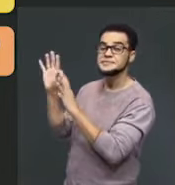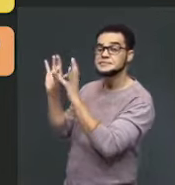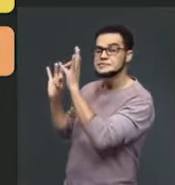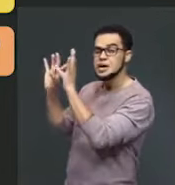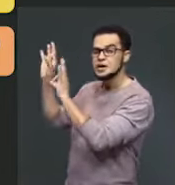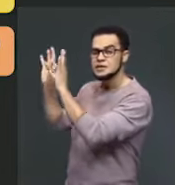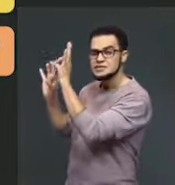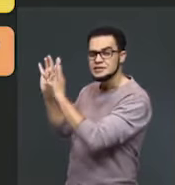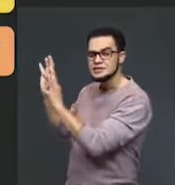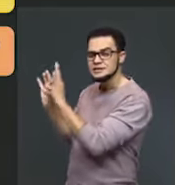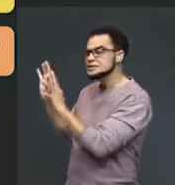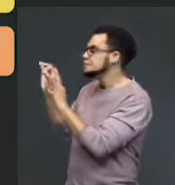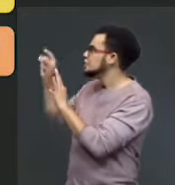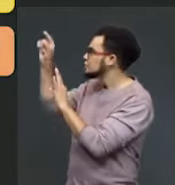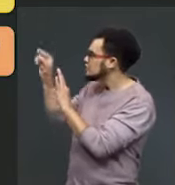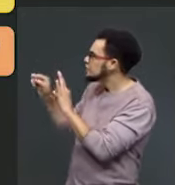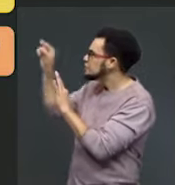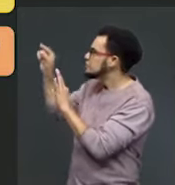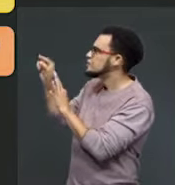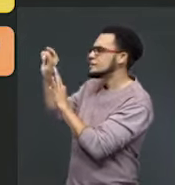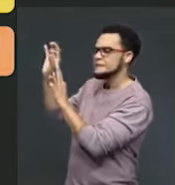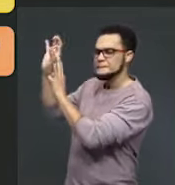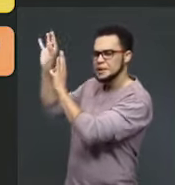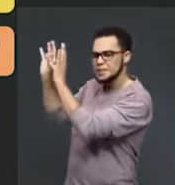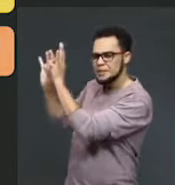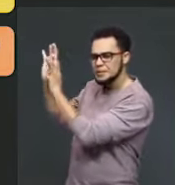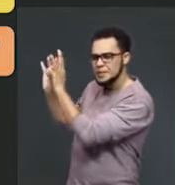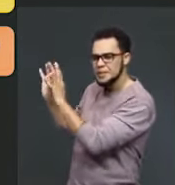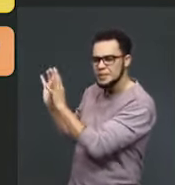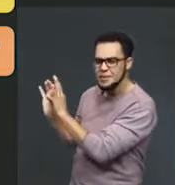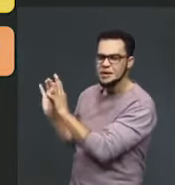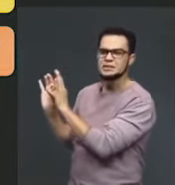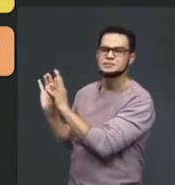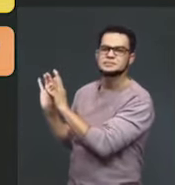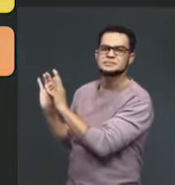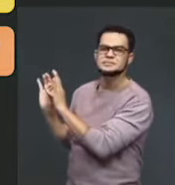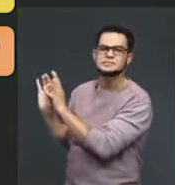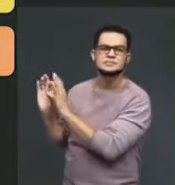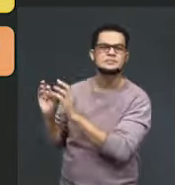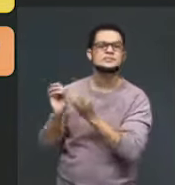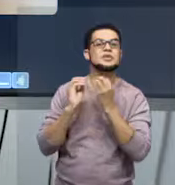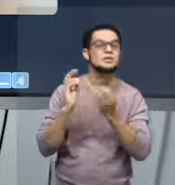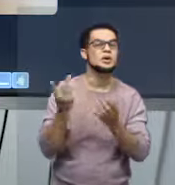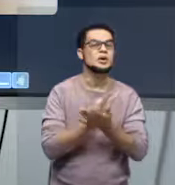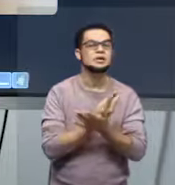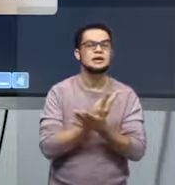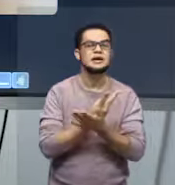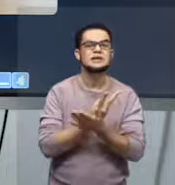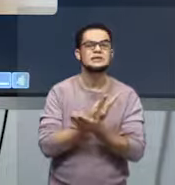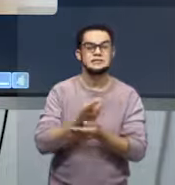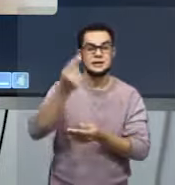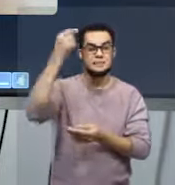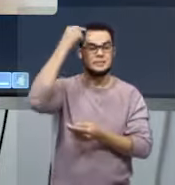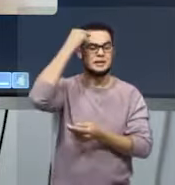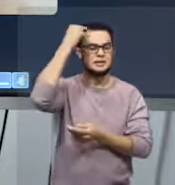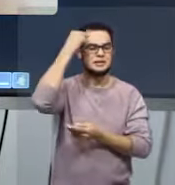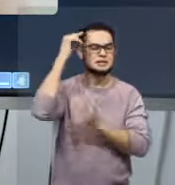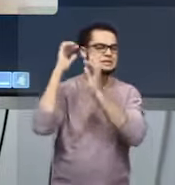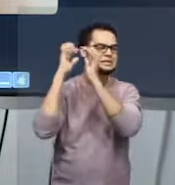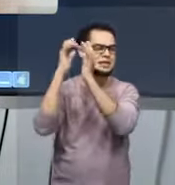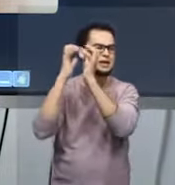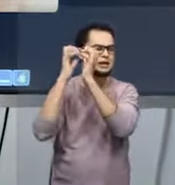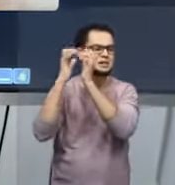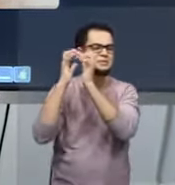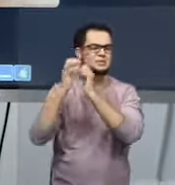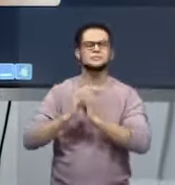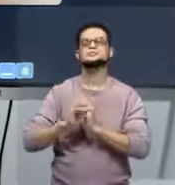são administrados por eventos lá na base do cérebro, na hipófise. Ô, gente,